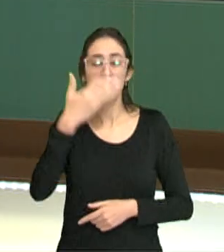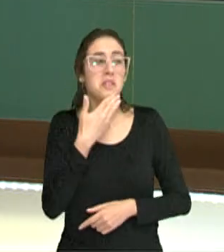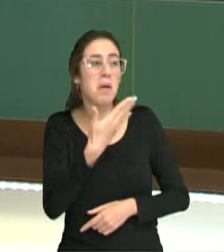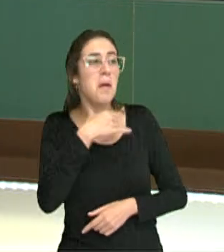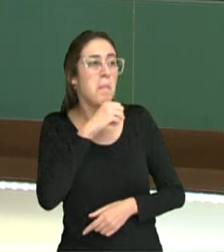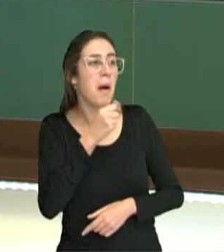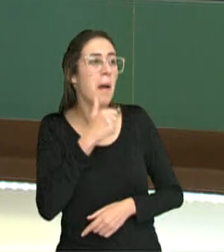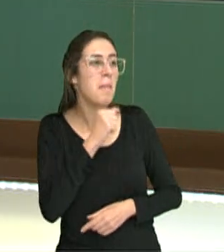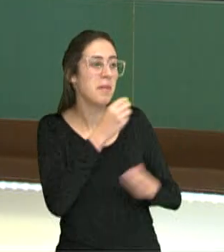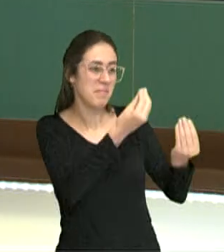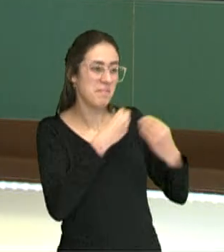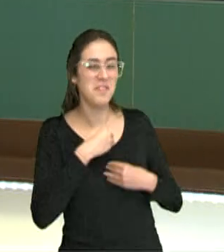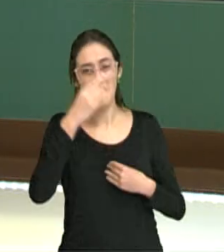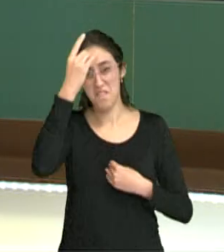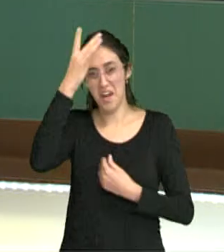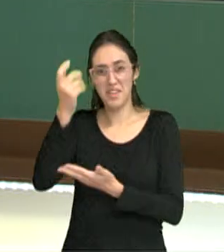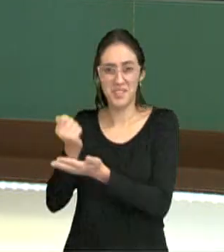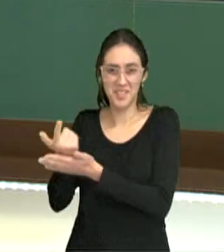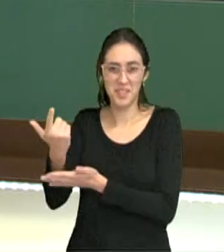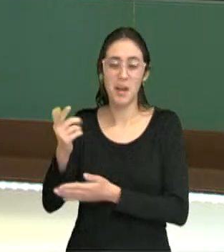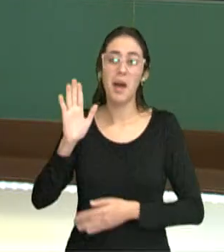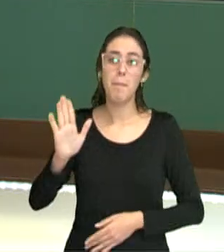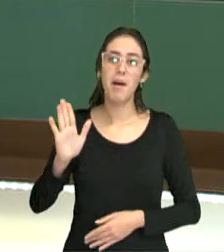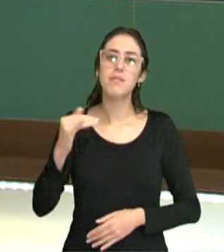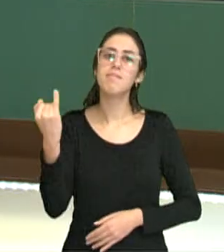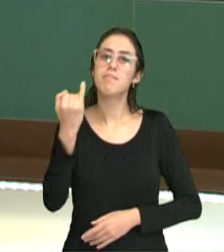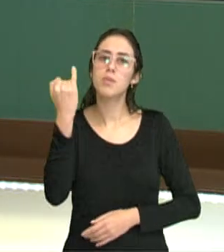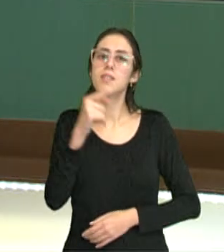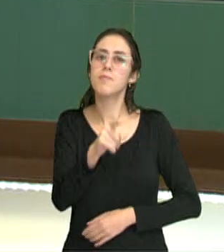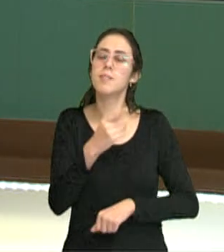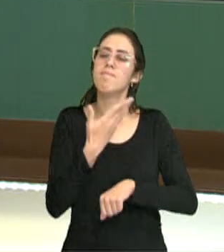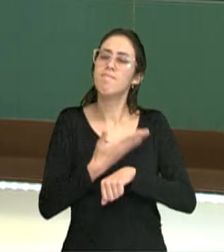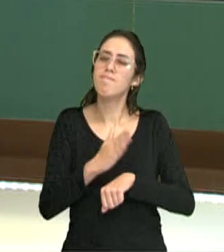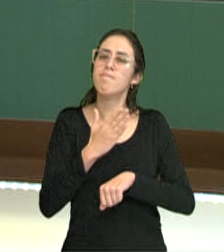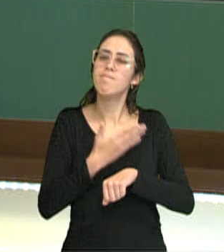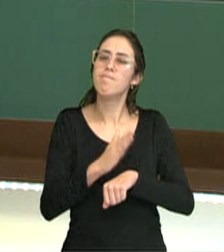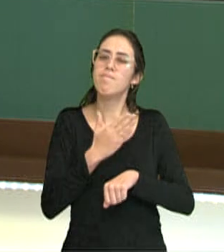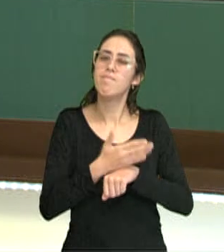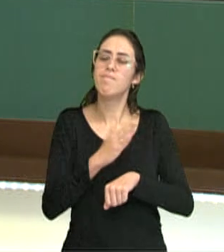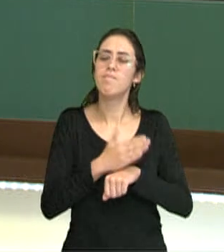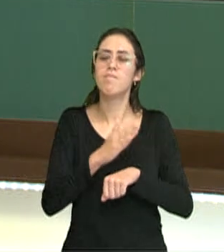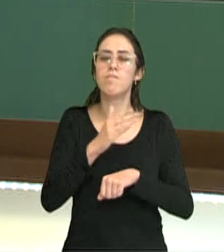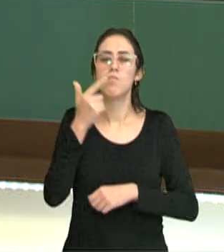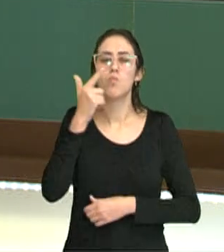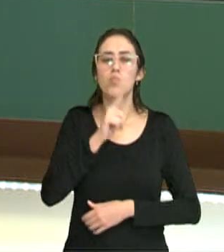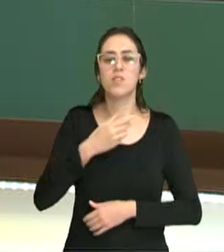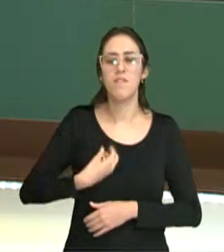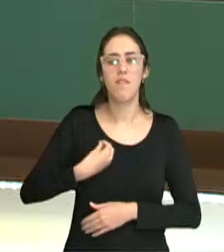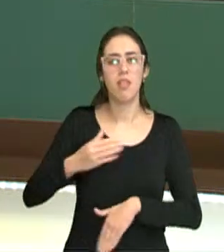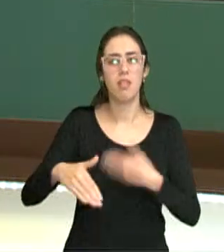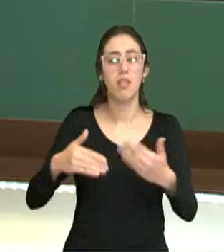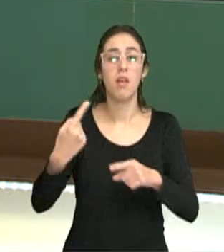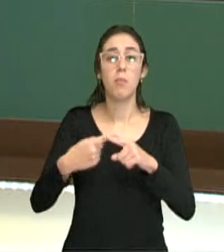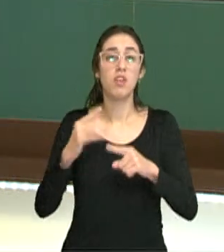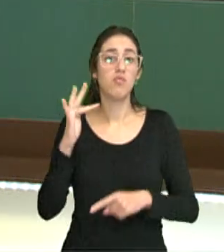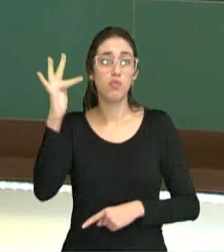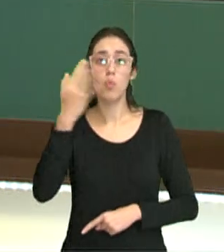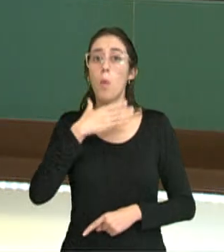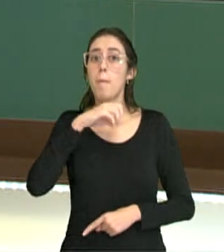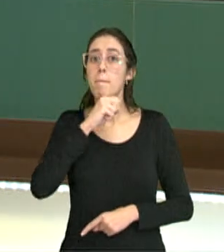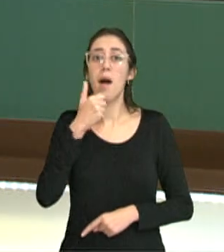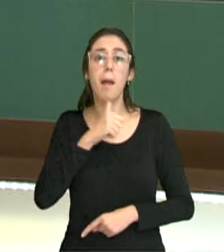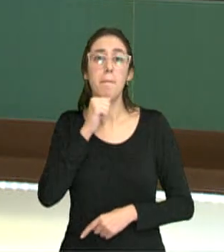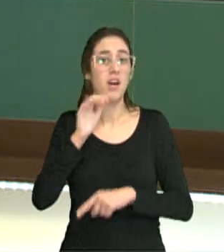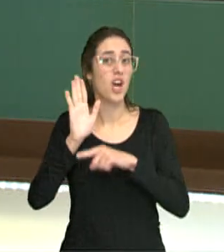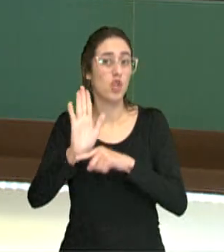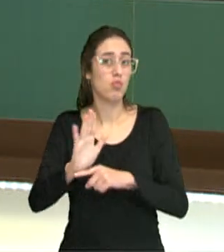não vai treinar você para conseguir na vida, porque não é daqui a um tempo o pai e a mãe não vai mais poder auxiliar. Então